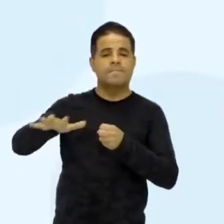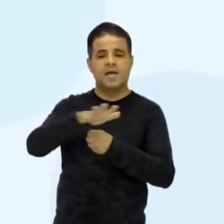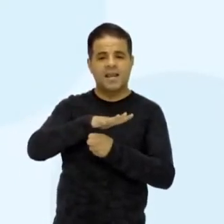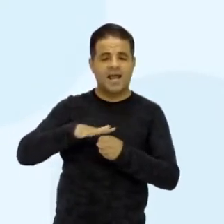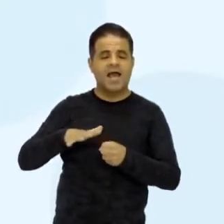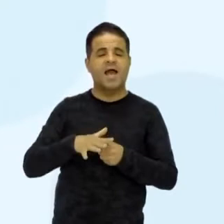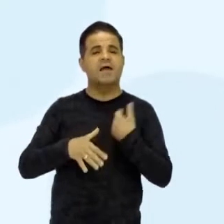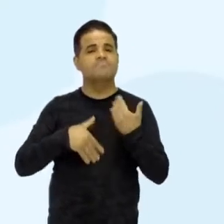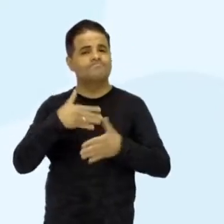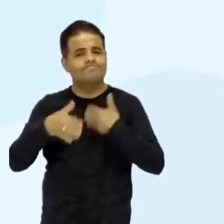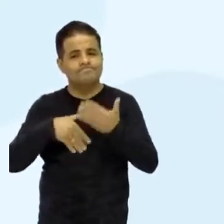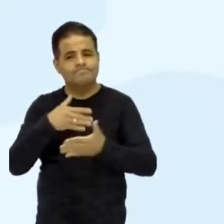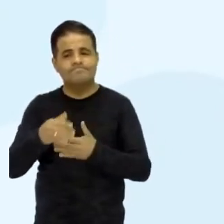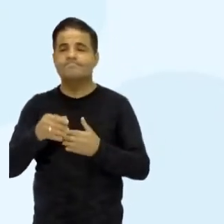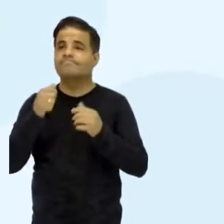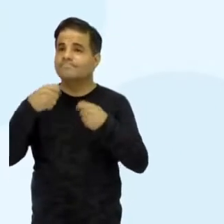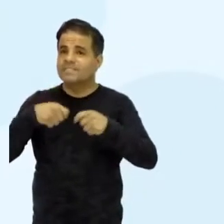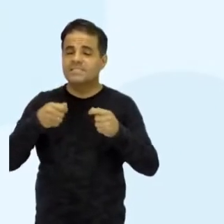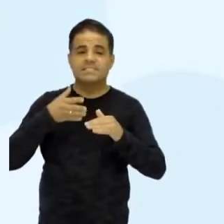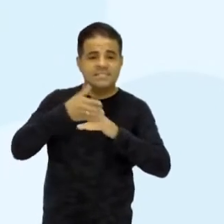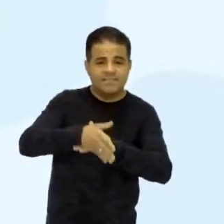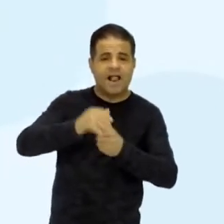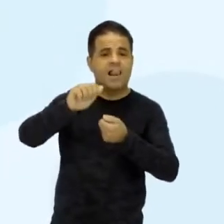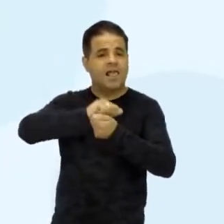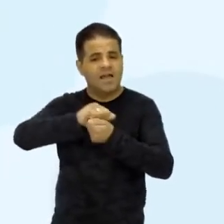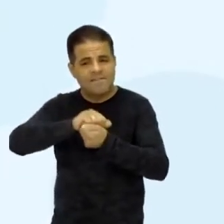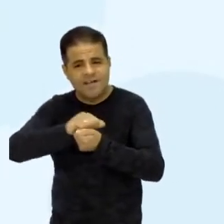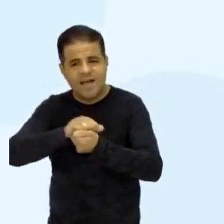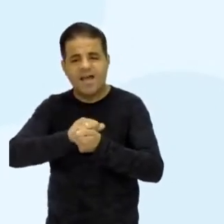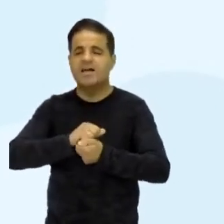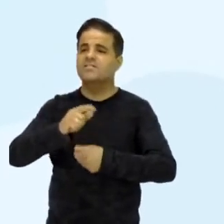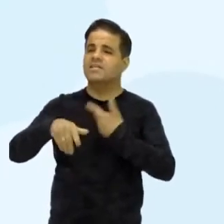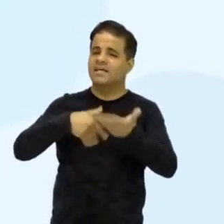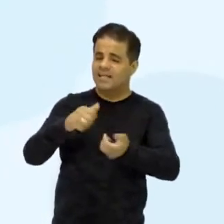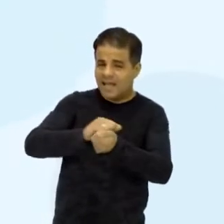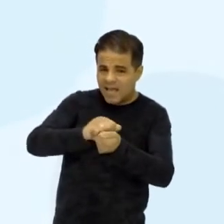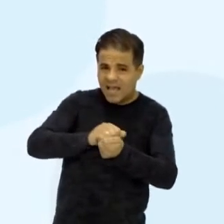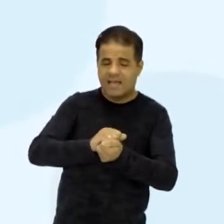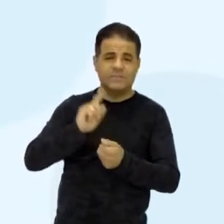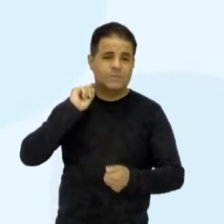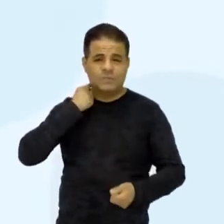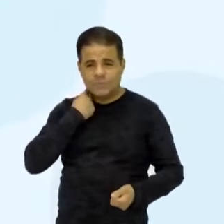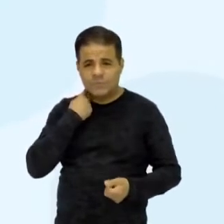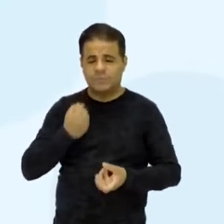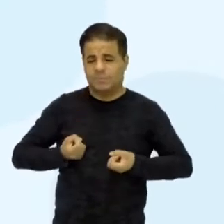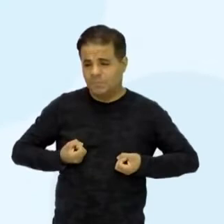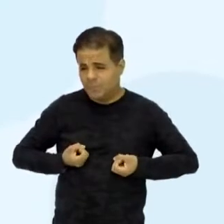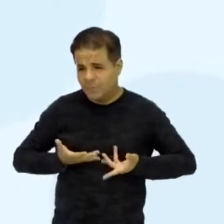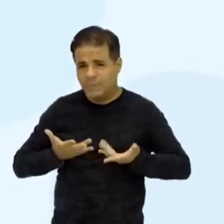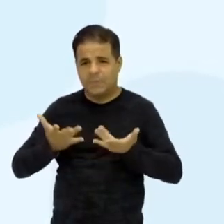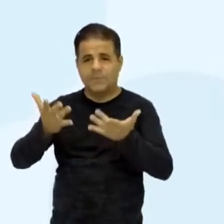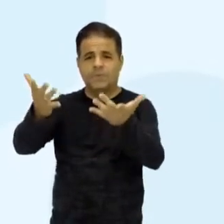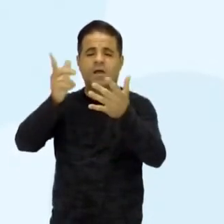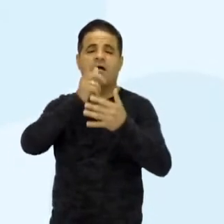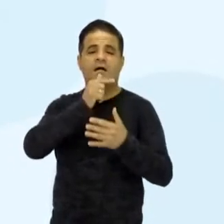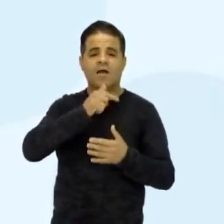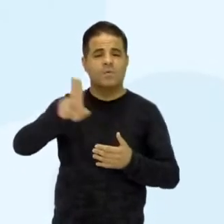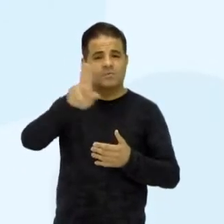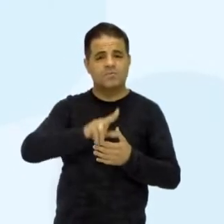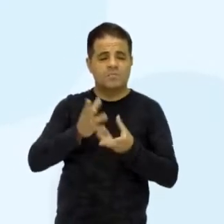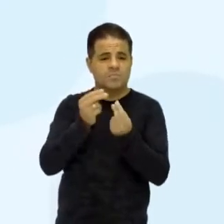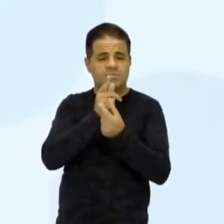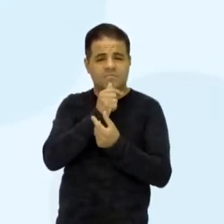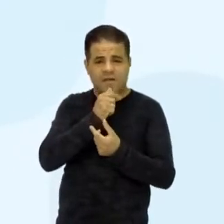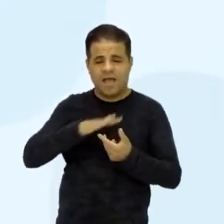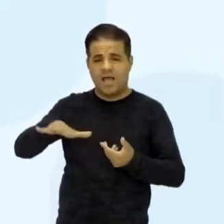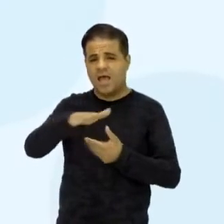Aí no mercado lá você tem que envolve lavagem, aí lava esse negócio sujo, polui a água, você tem que usar um monte de